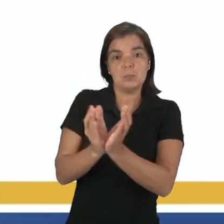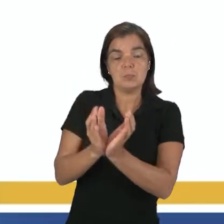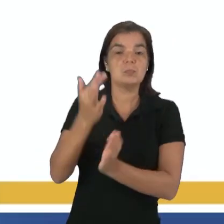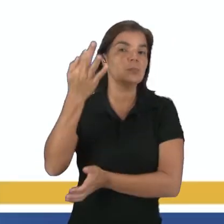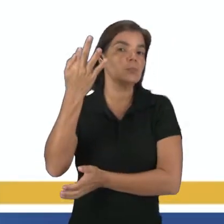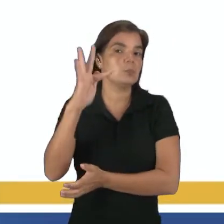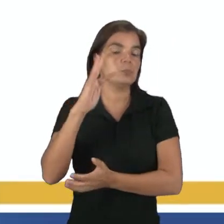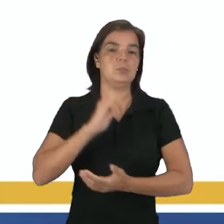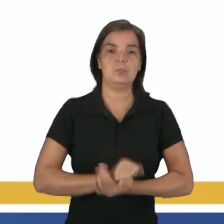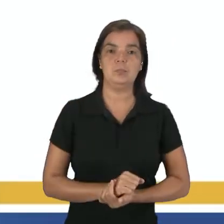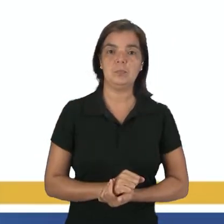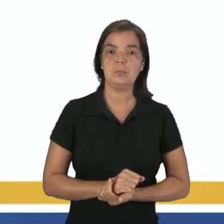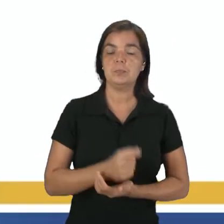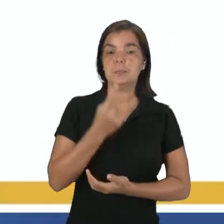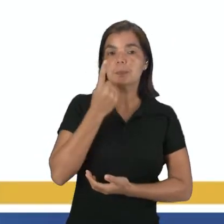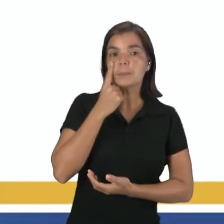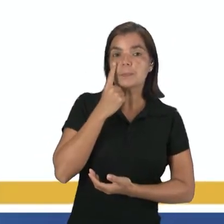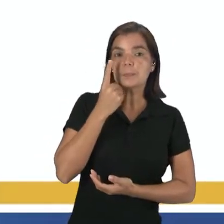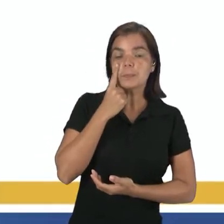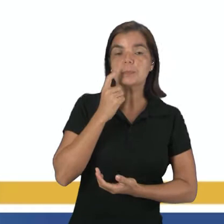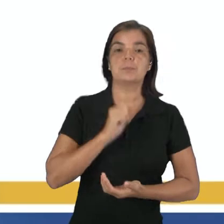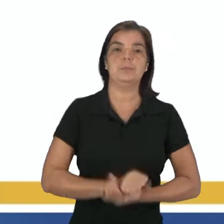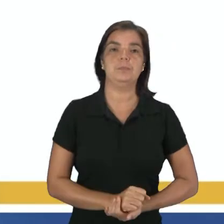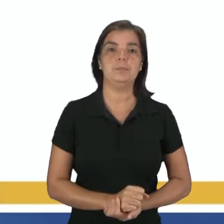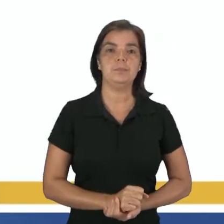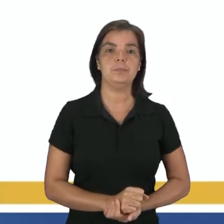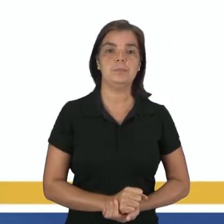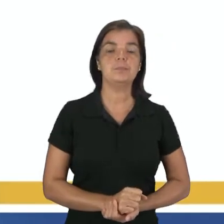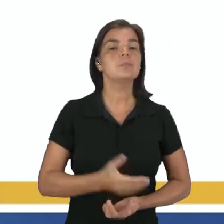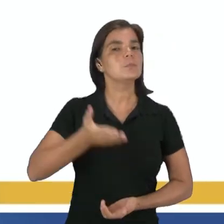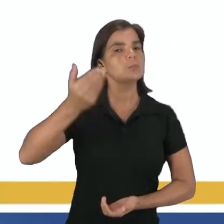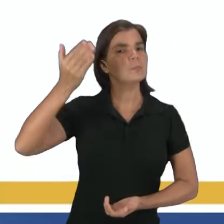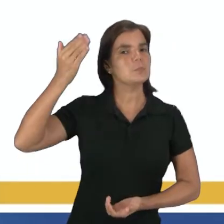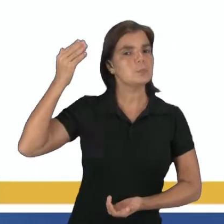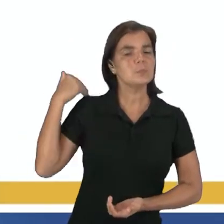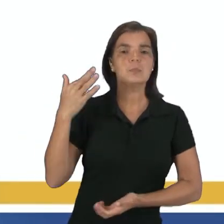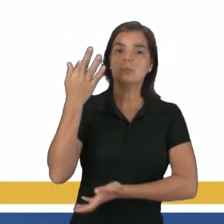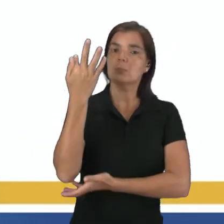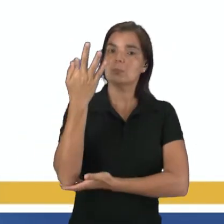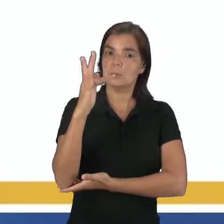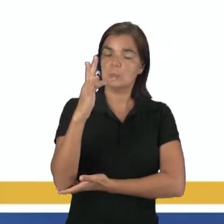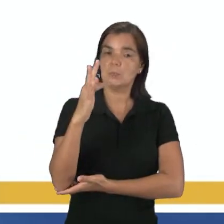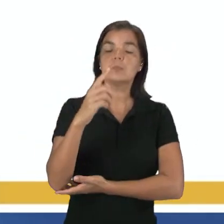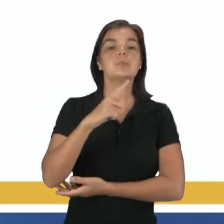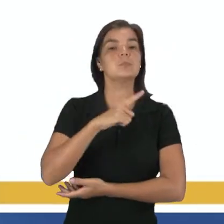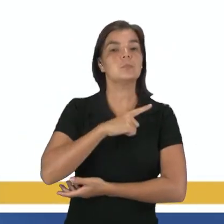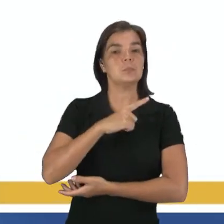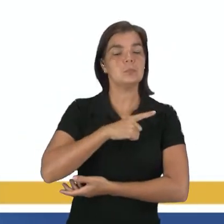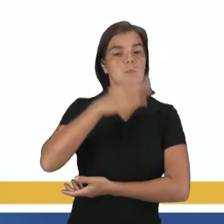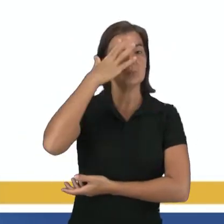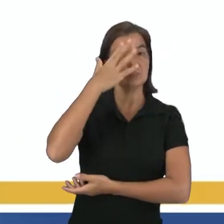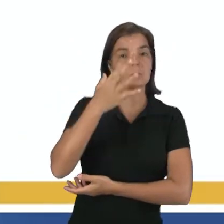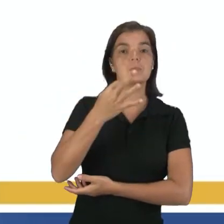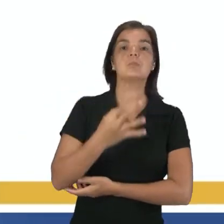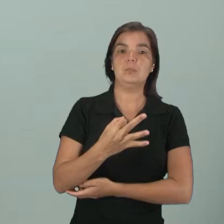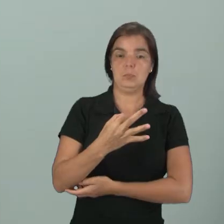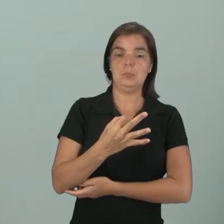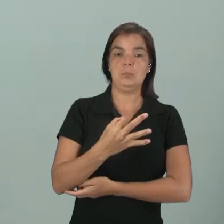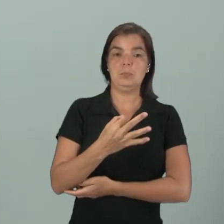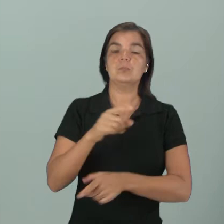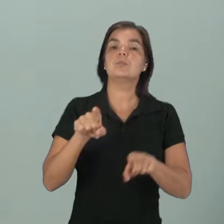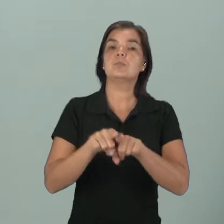na França. Então prestem bem atenção. A época da França, nós tínhamos justamente